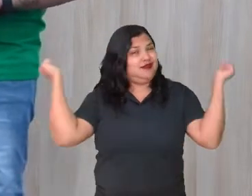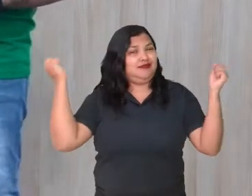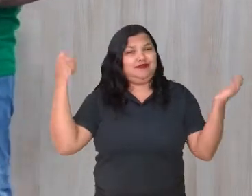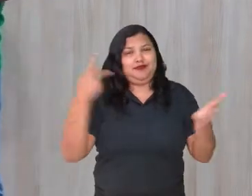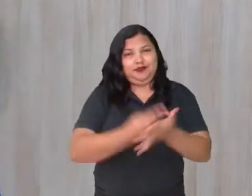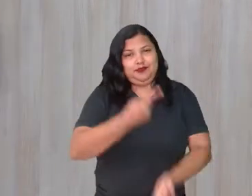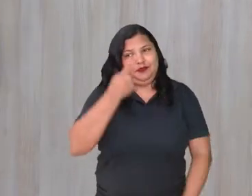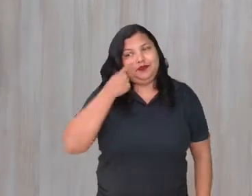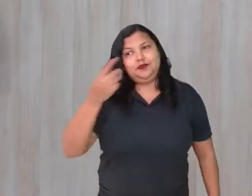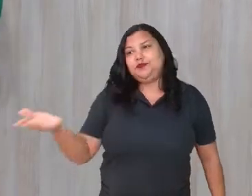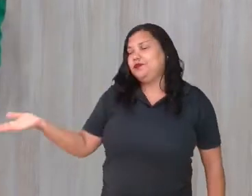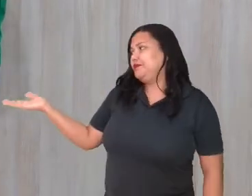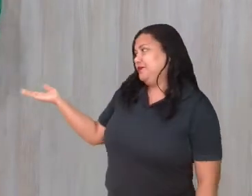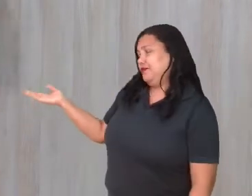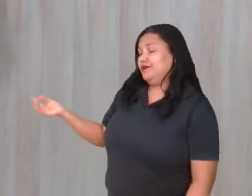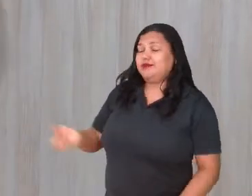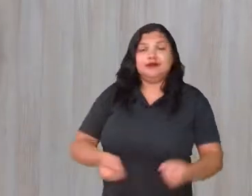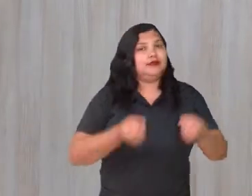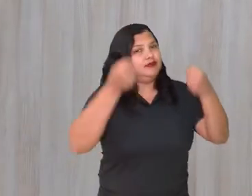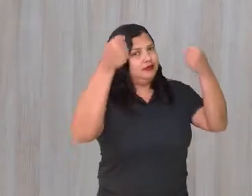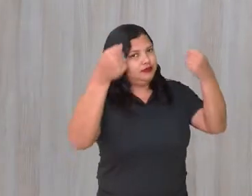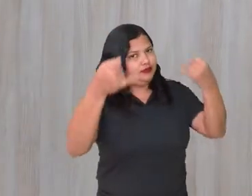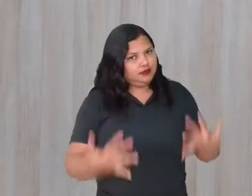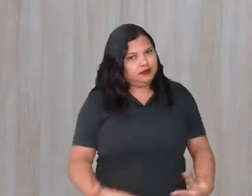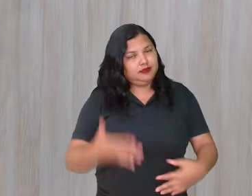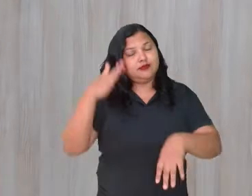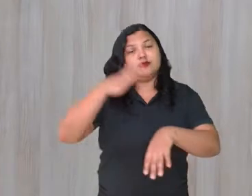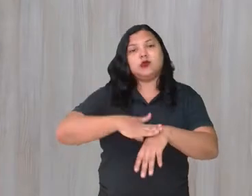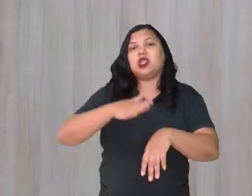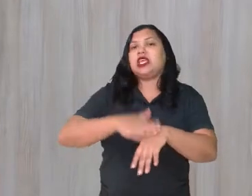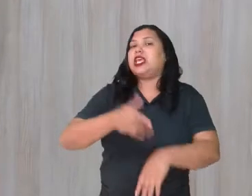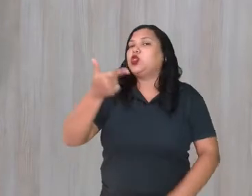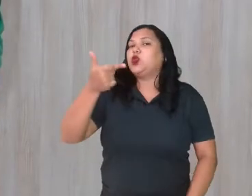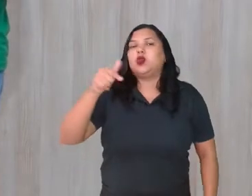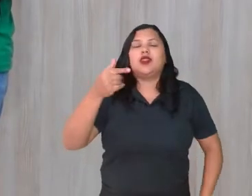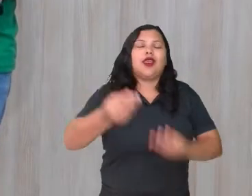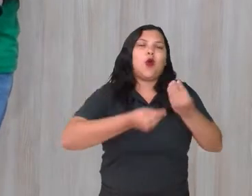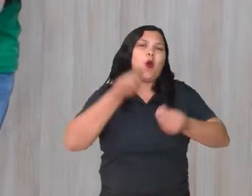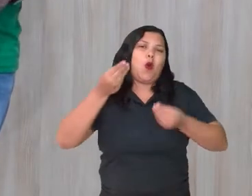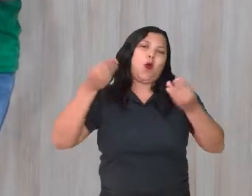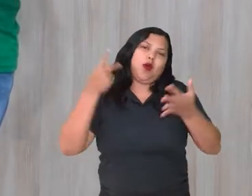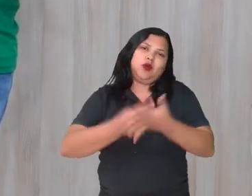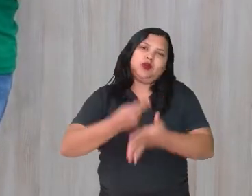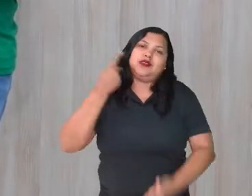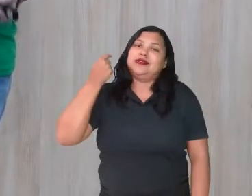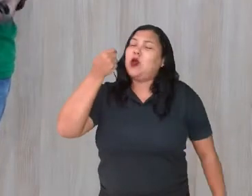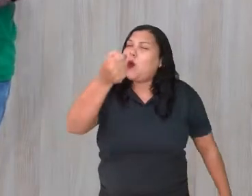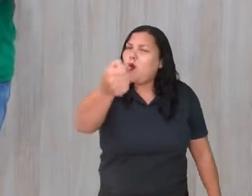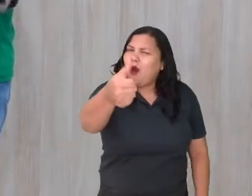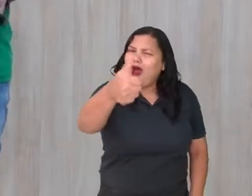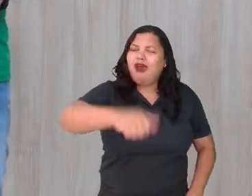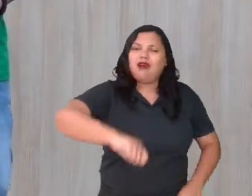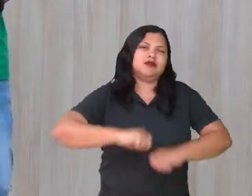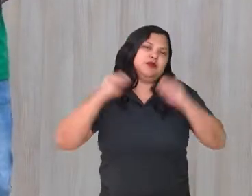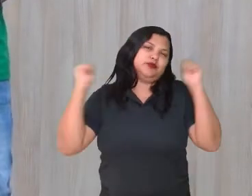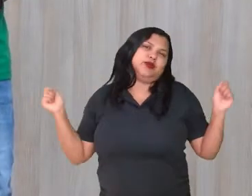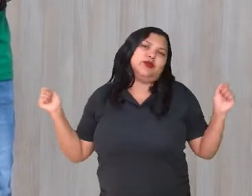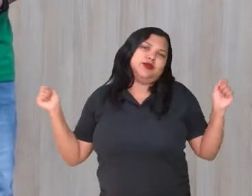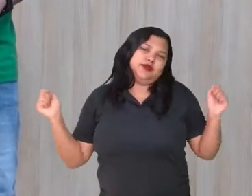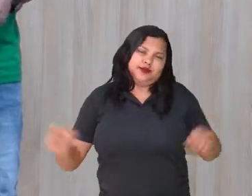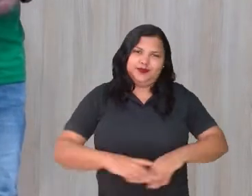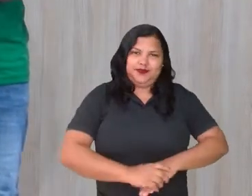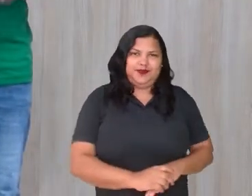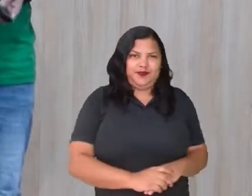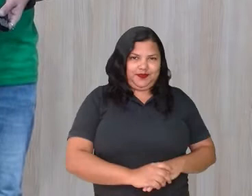Ou seja, a gente está se referindo a uma situação que tem pouca probabilidade, tem pouca chance de ocorrer,